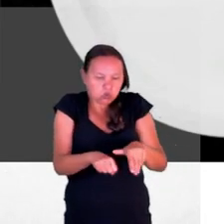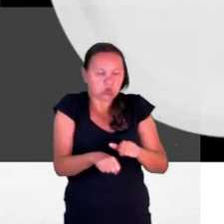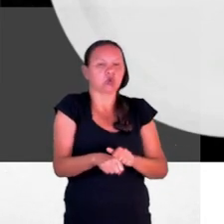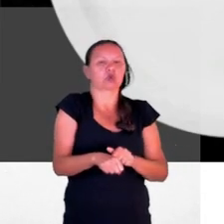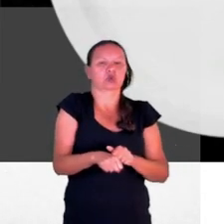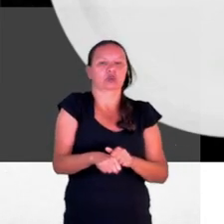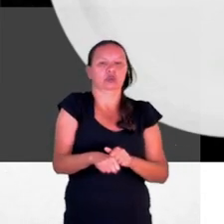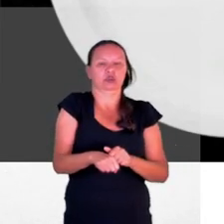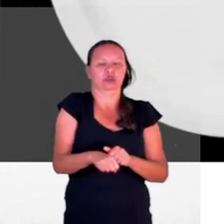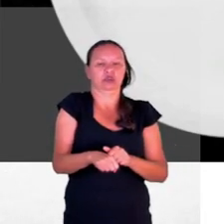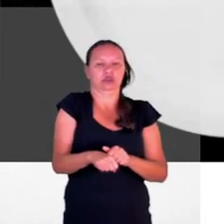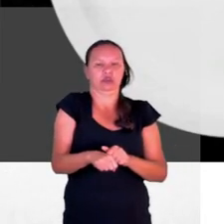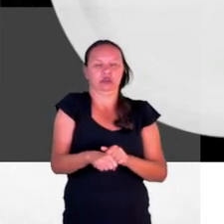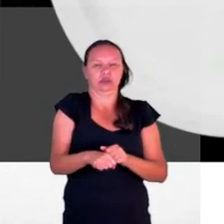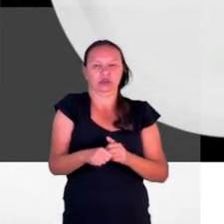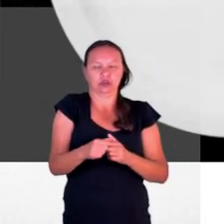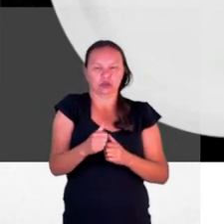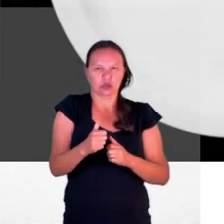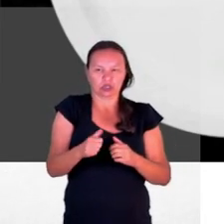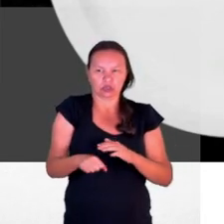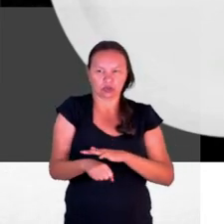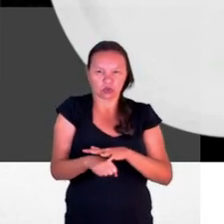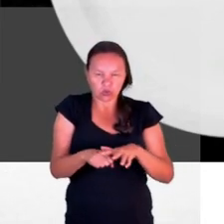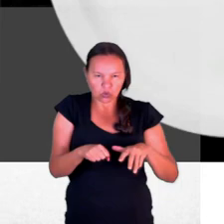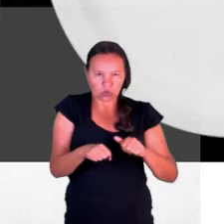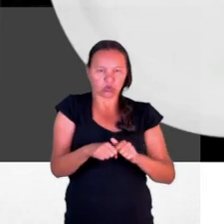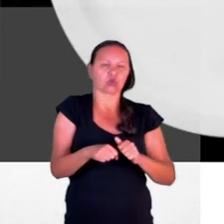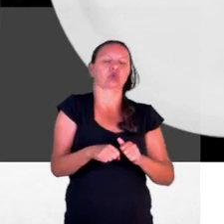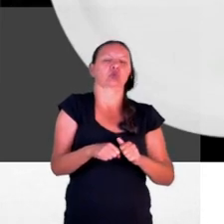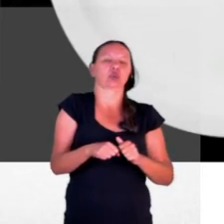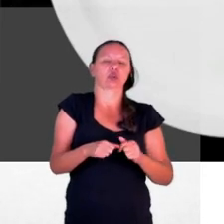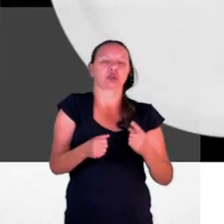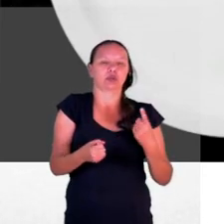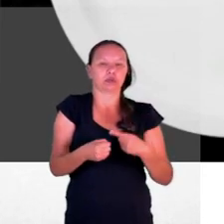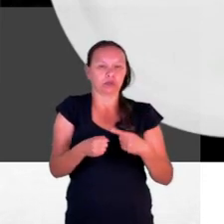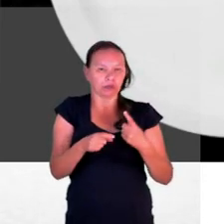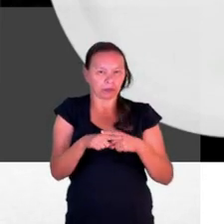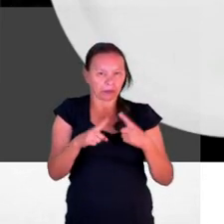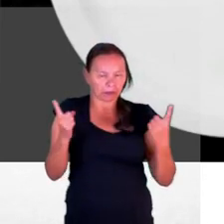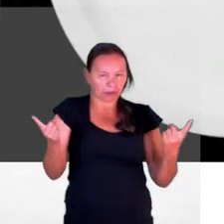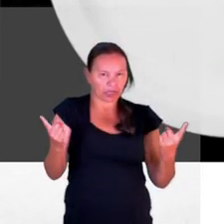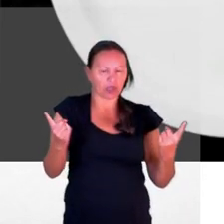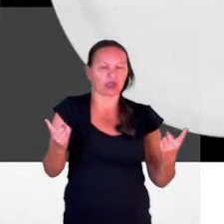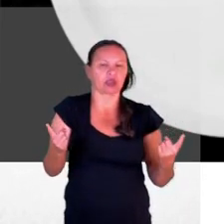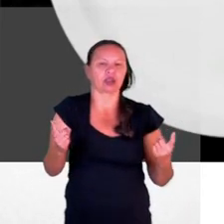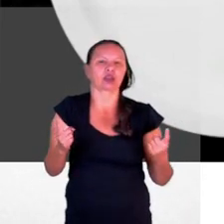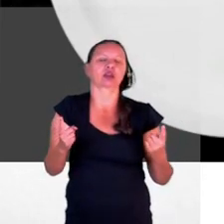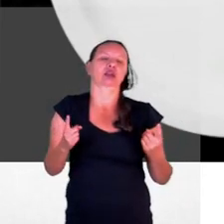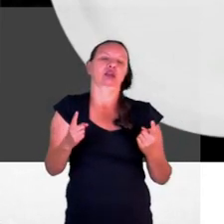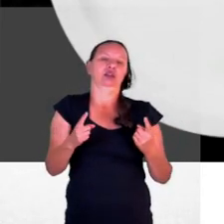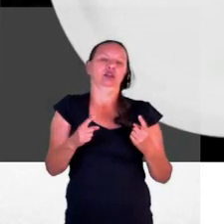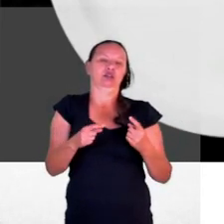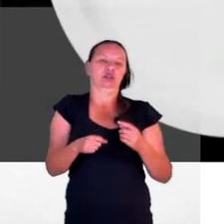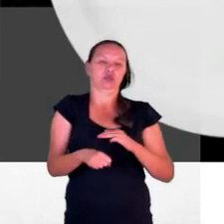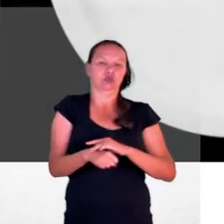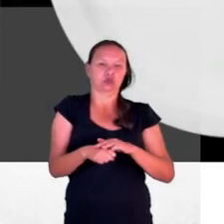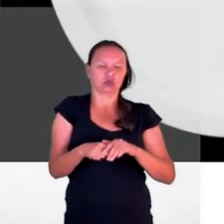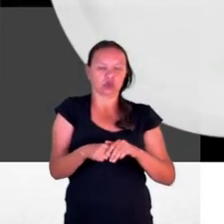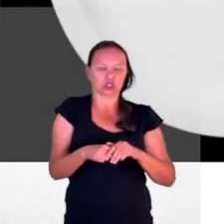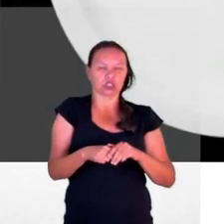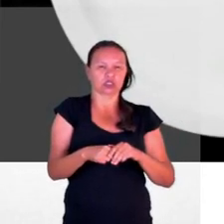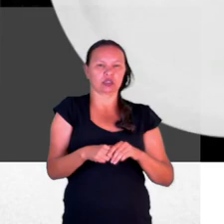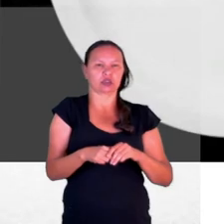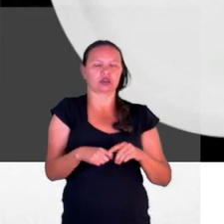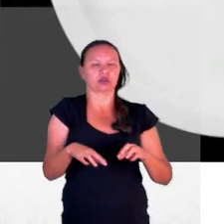como um contraste numa solução eh para evidenciar a tamanho o grau de de iniquidade e